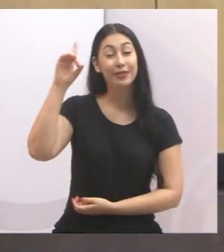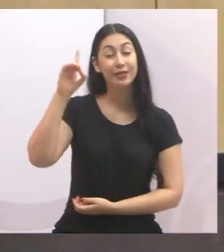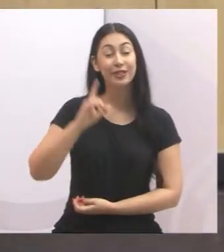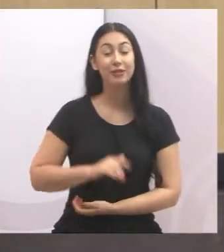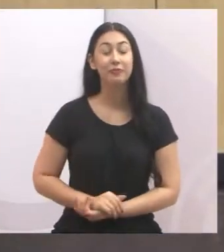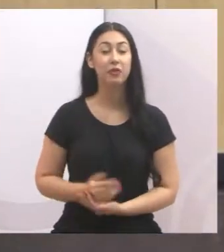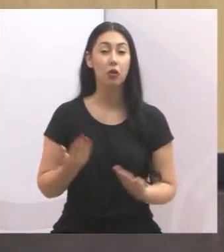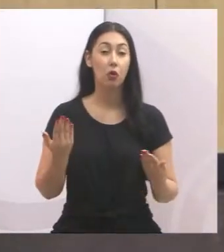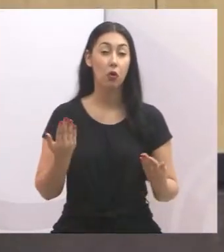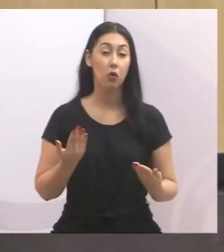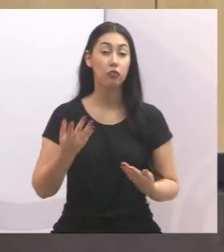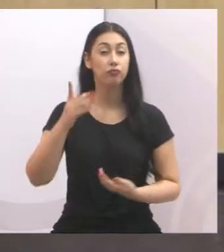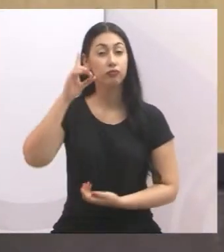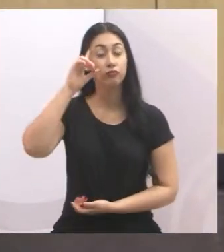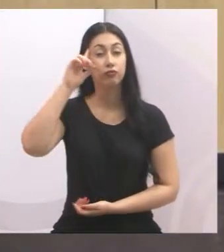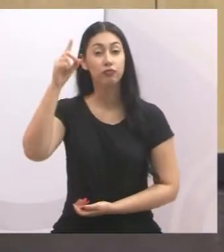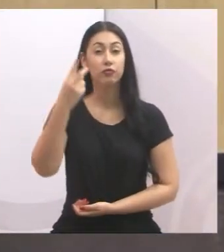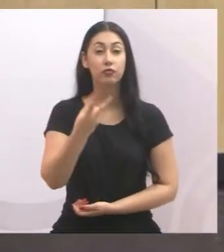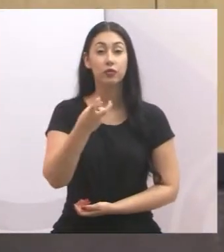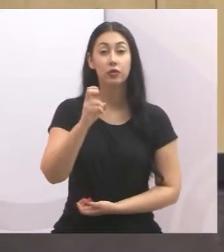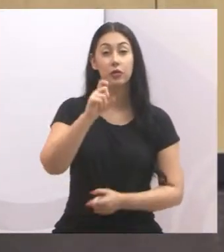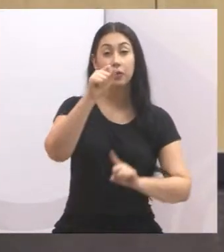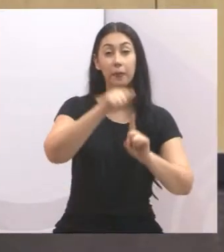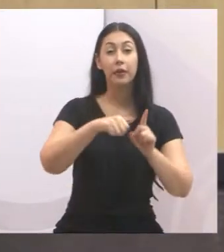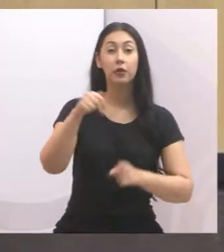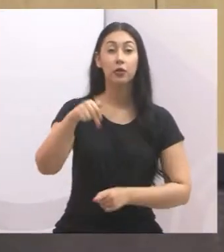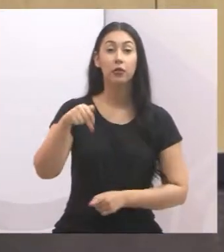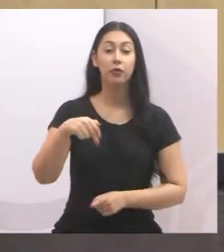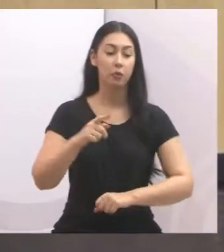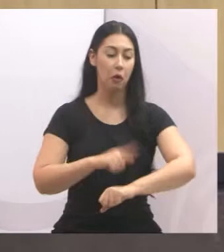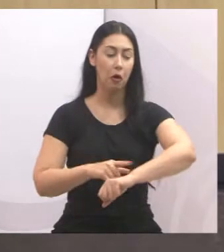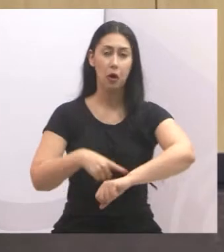Na presente data de 25 de novembro, às